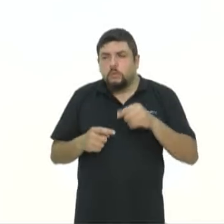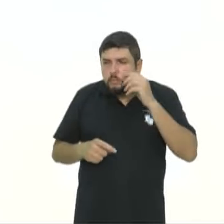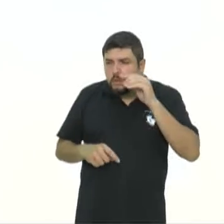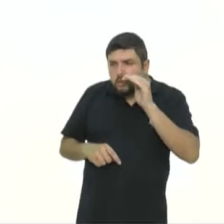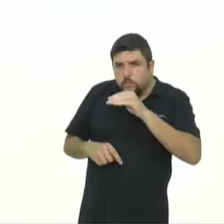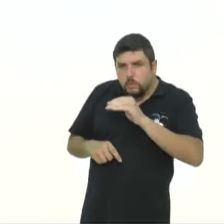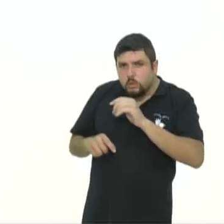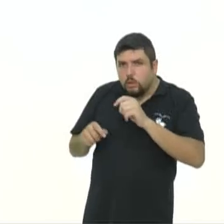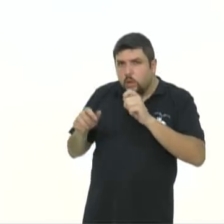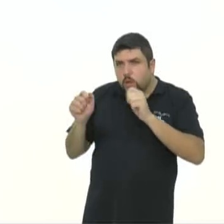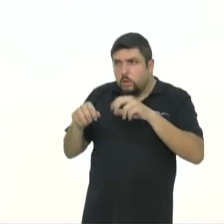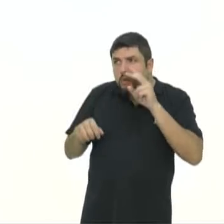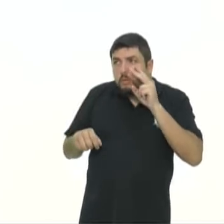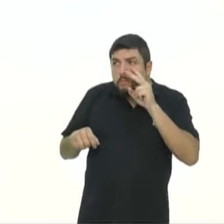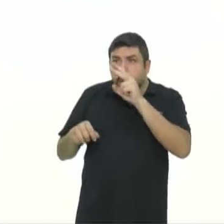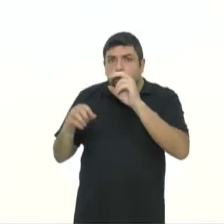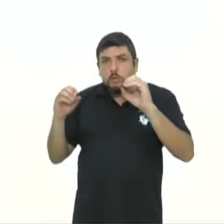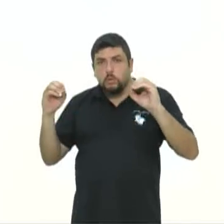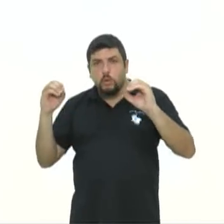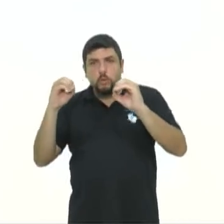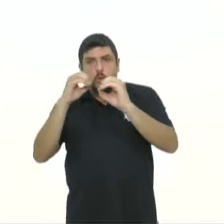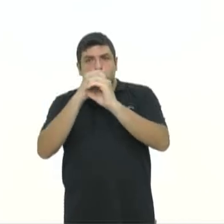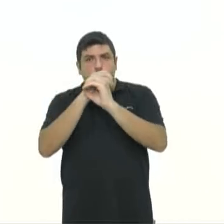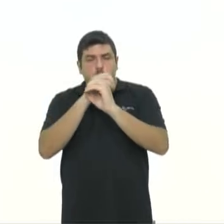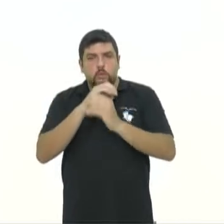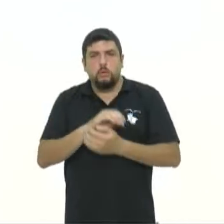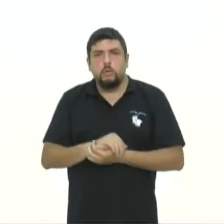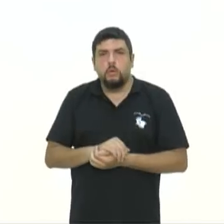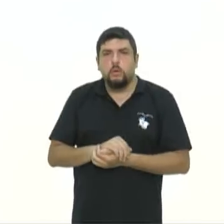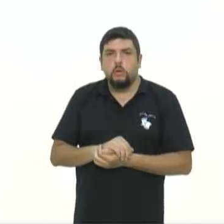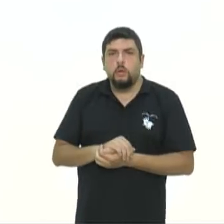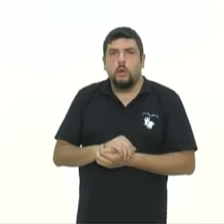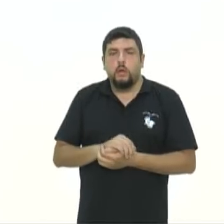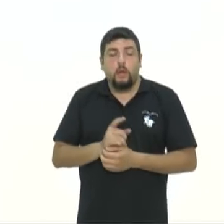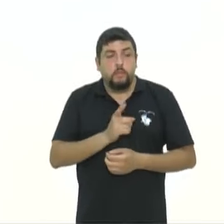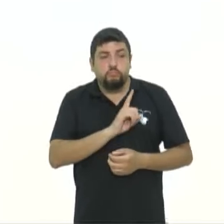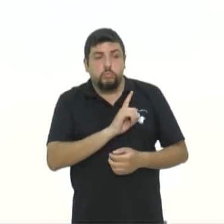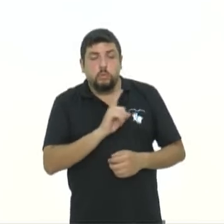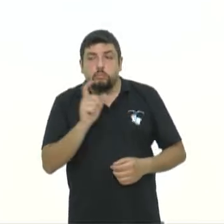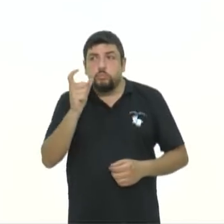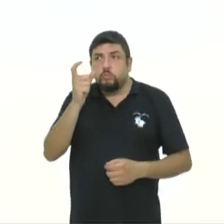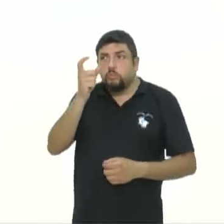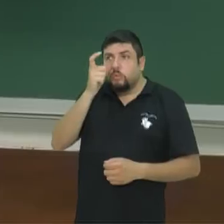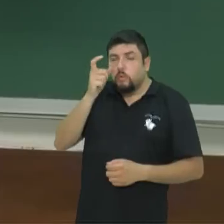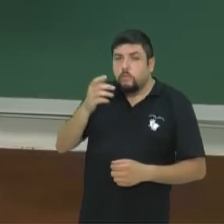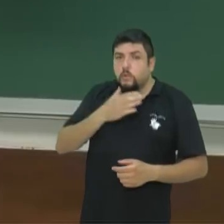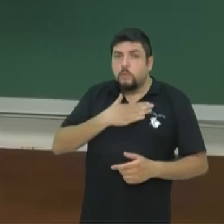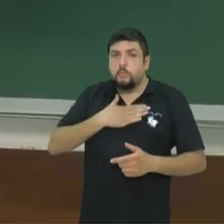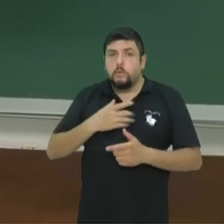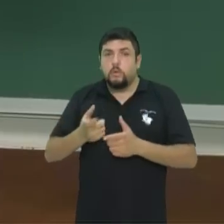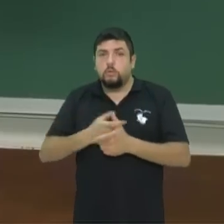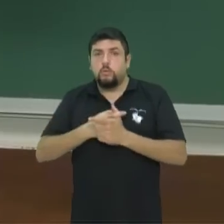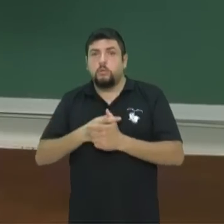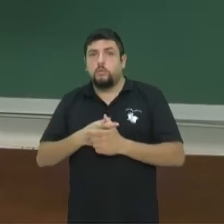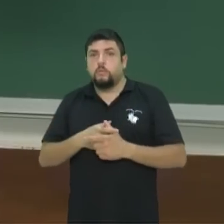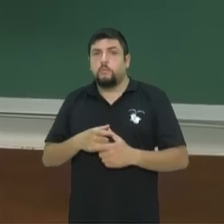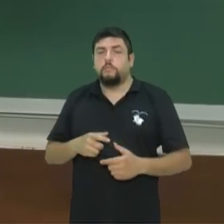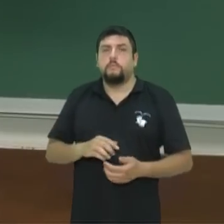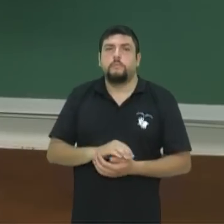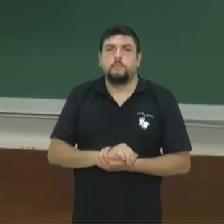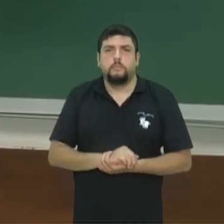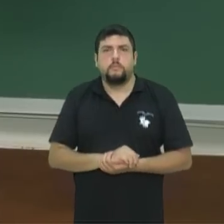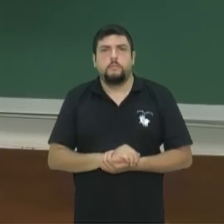consegue enxergar o eclipse. E ele responde que vê as dívidas nas alturas. Então a gente tem uma quebra de expectativa